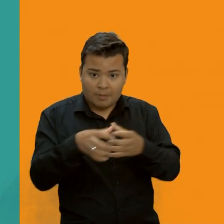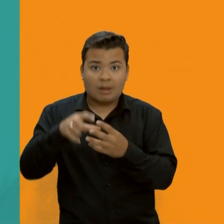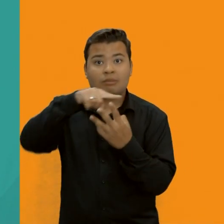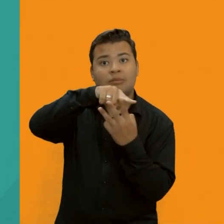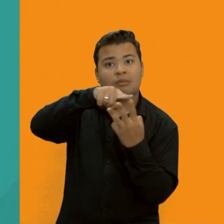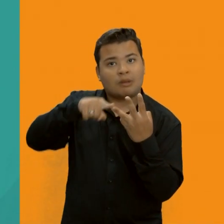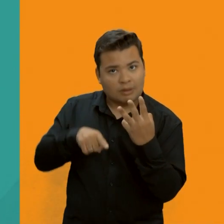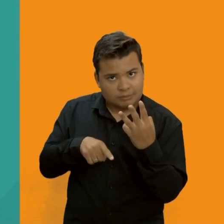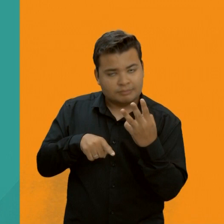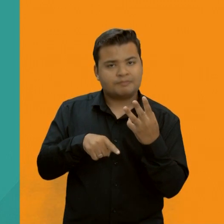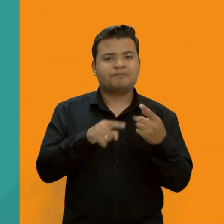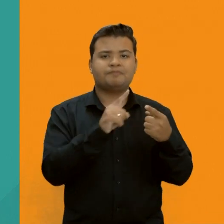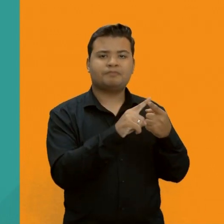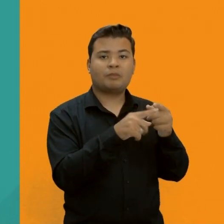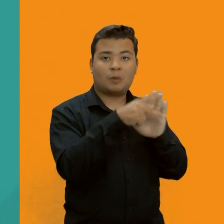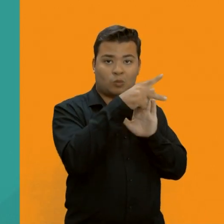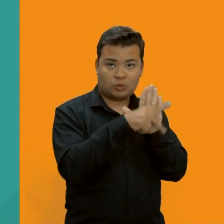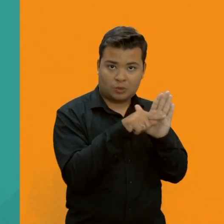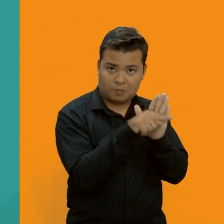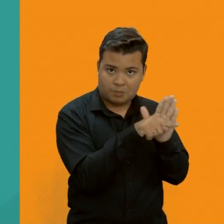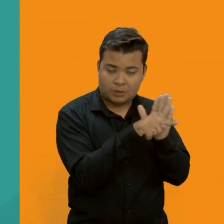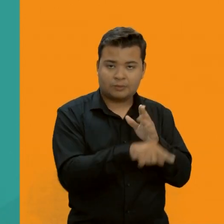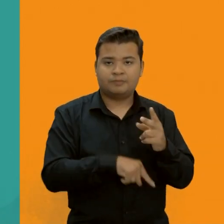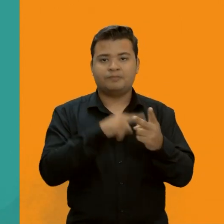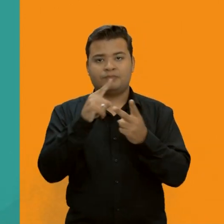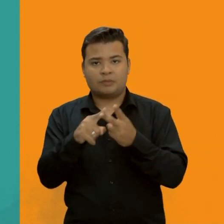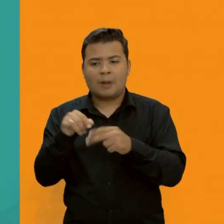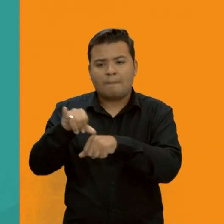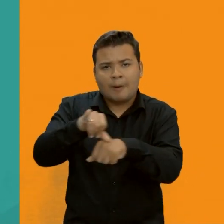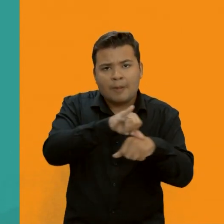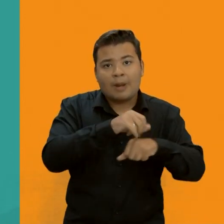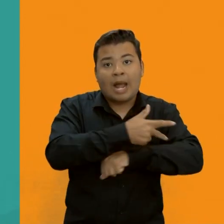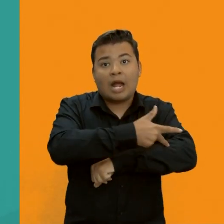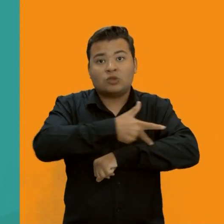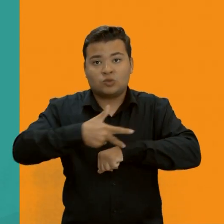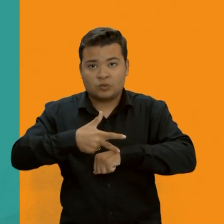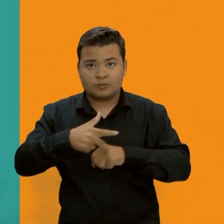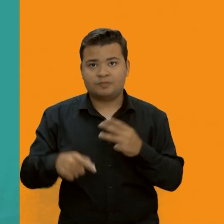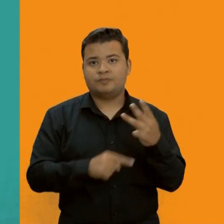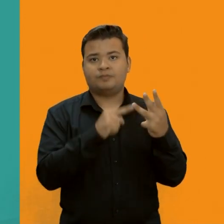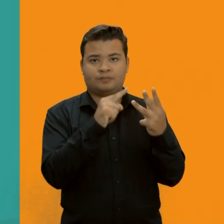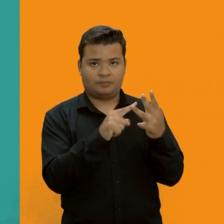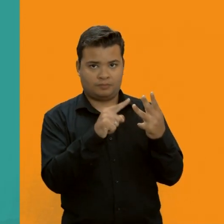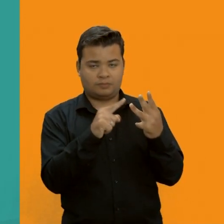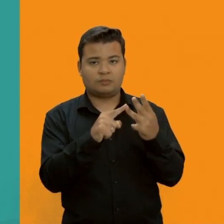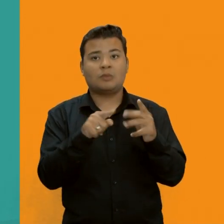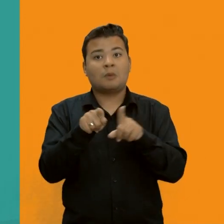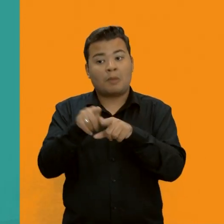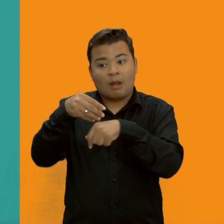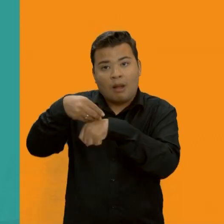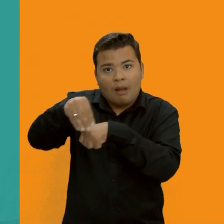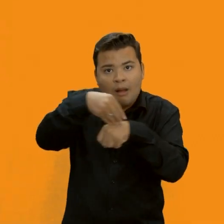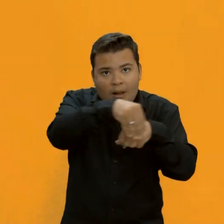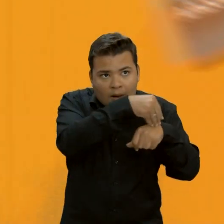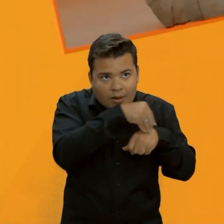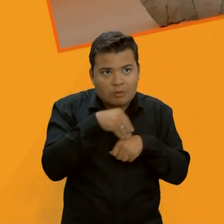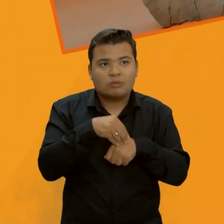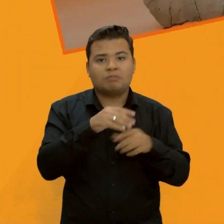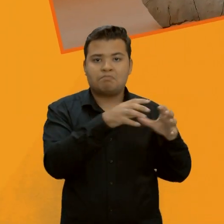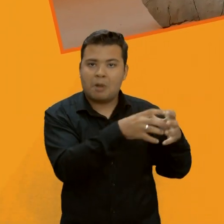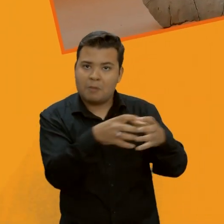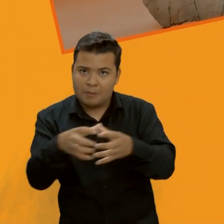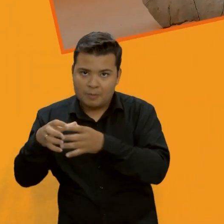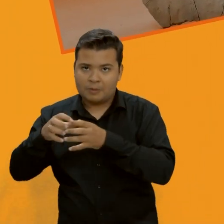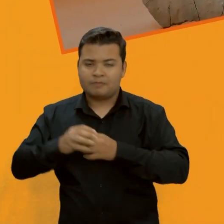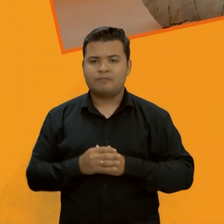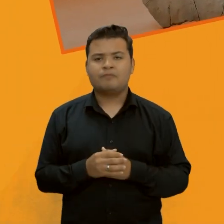categorias: projetos de pesquisa, acervo etnográfico e acervo arqueológico.